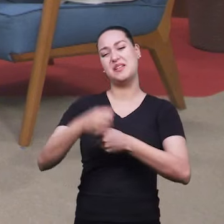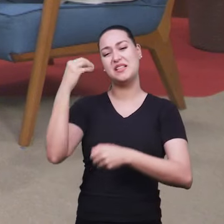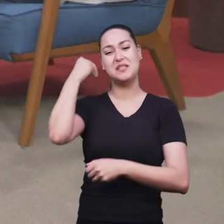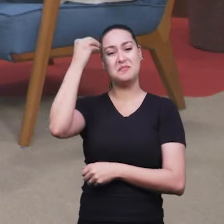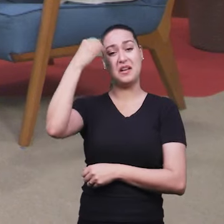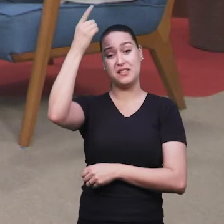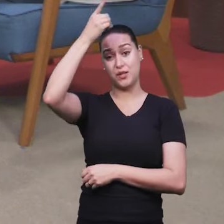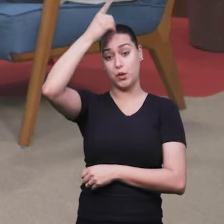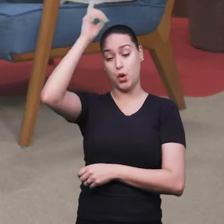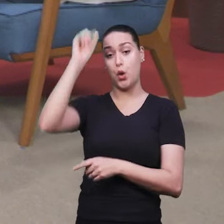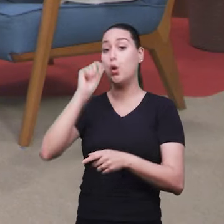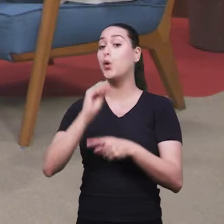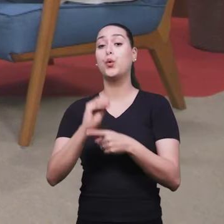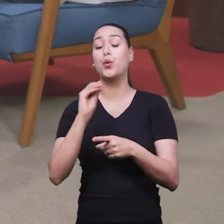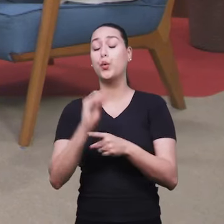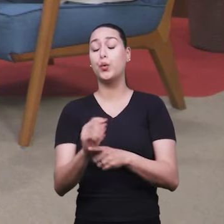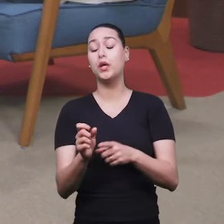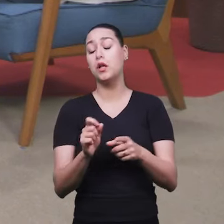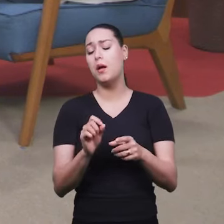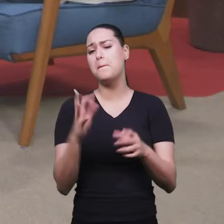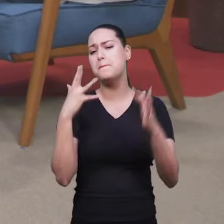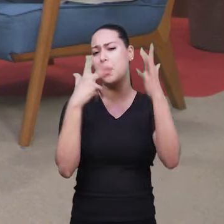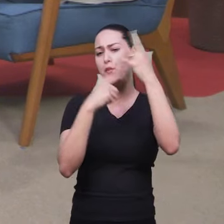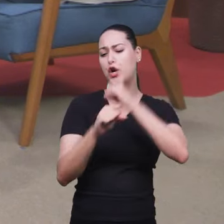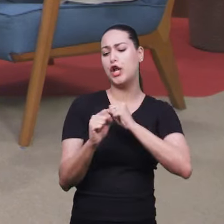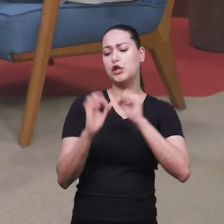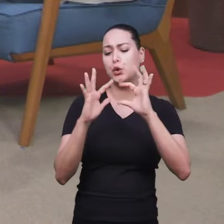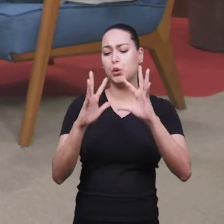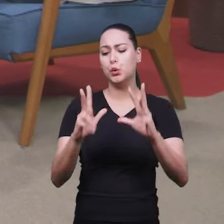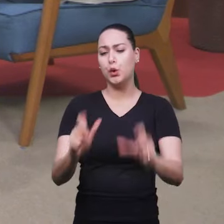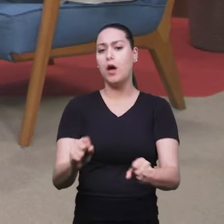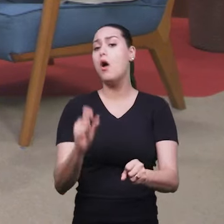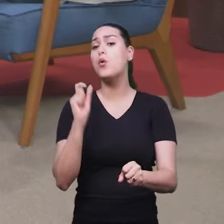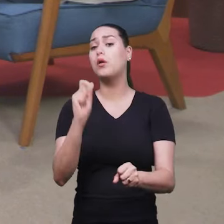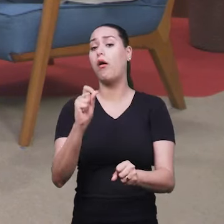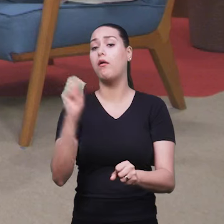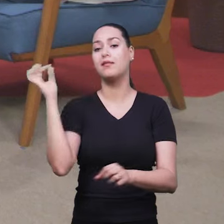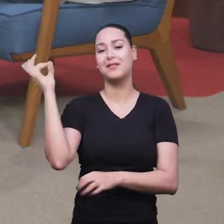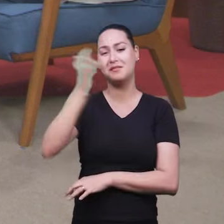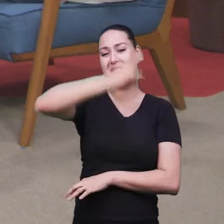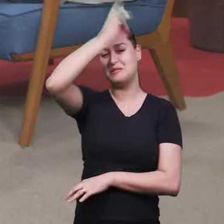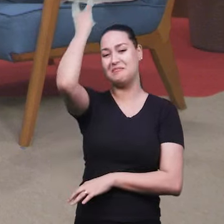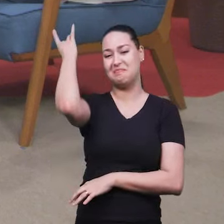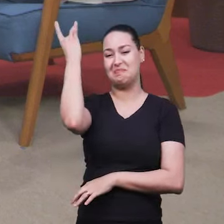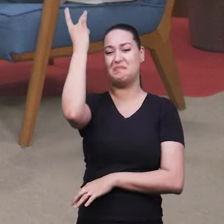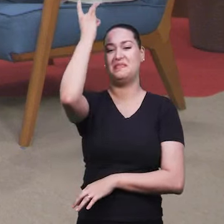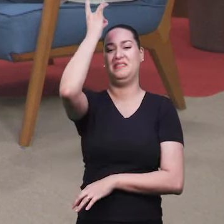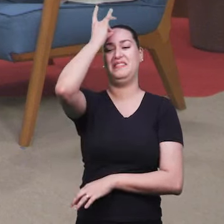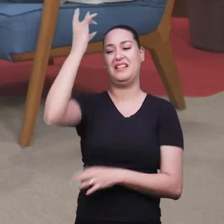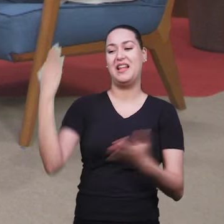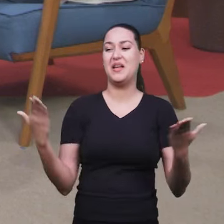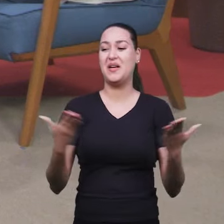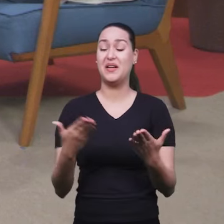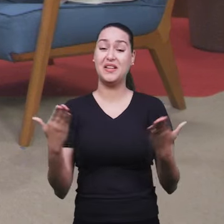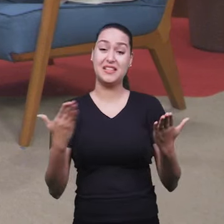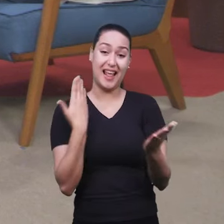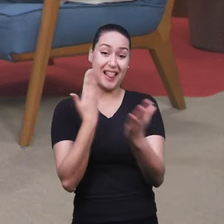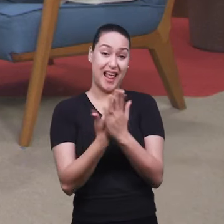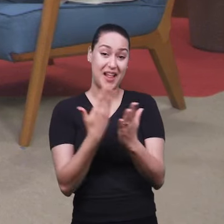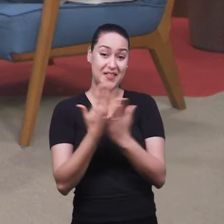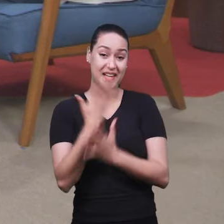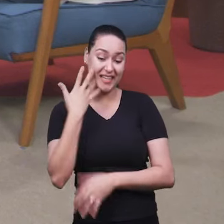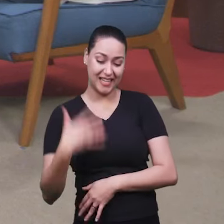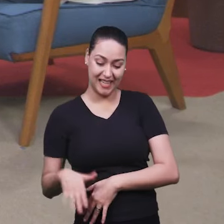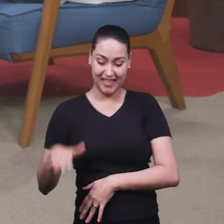ver belezas maravilhosas, como os dons espirituais, por exemplo. Quem cuida desse jardim para que ele seja sempre limpo e